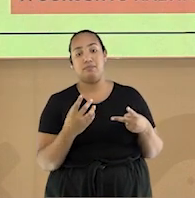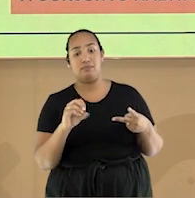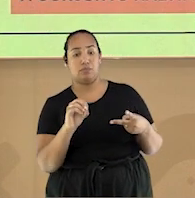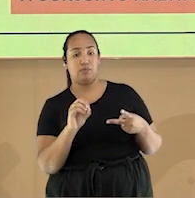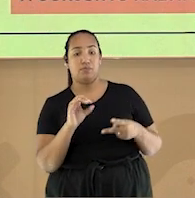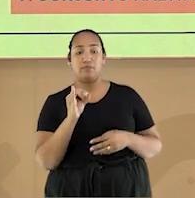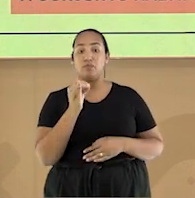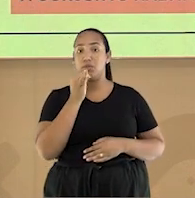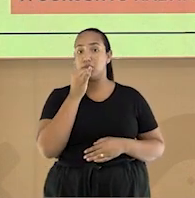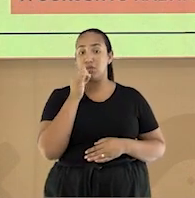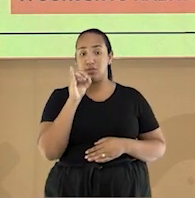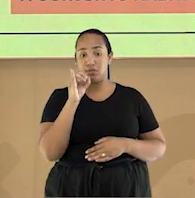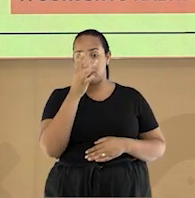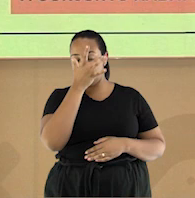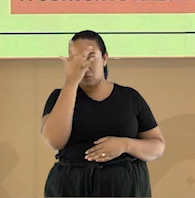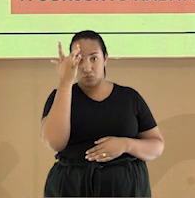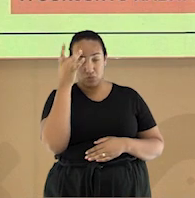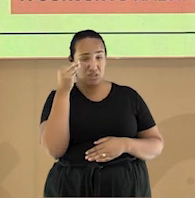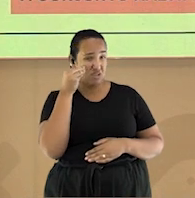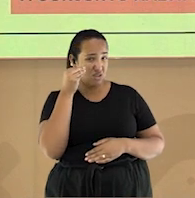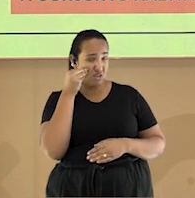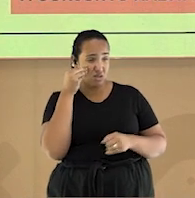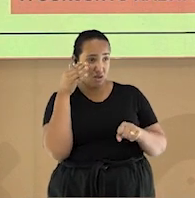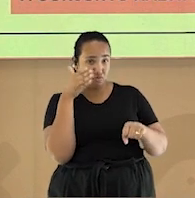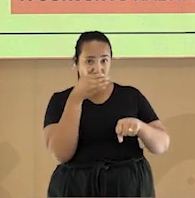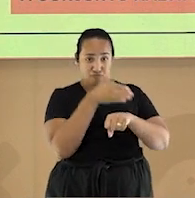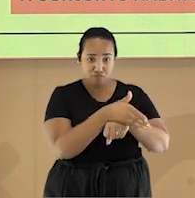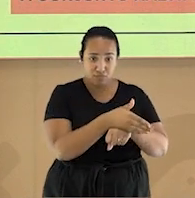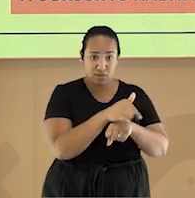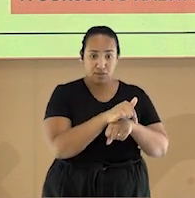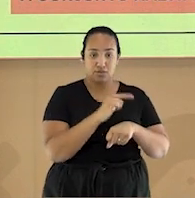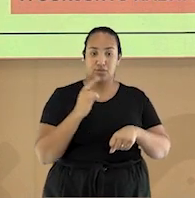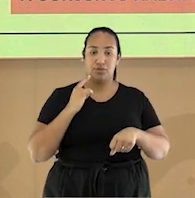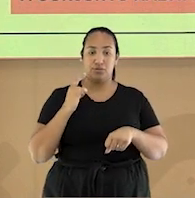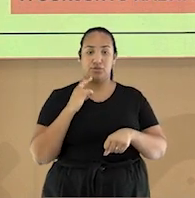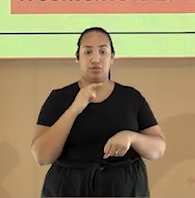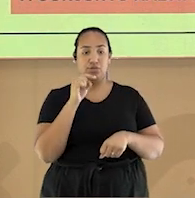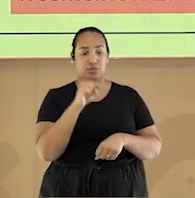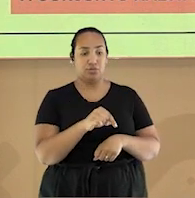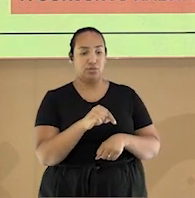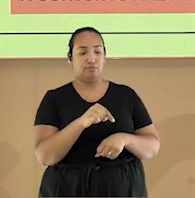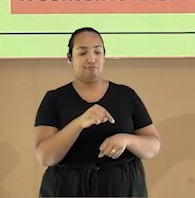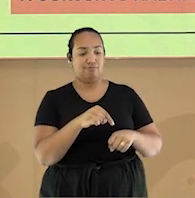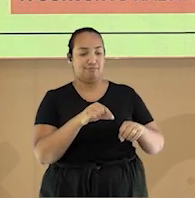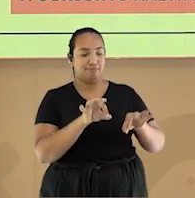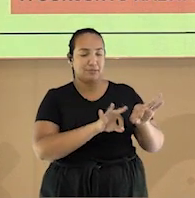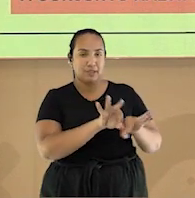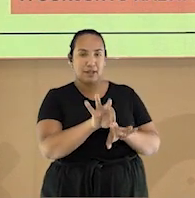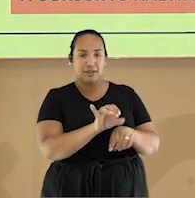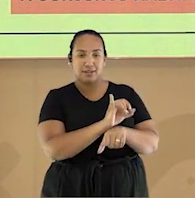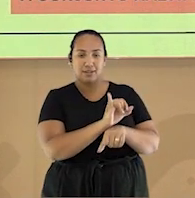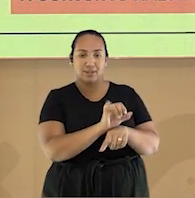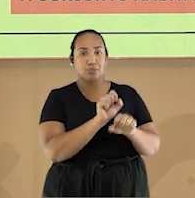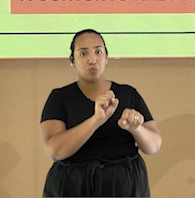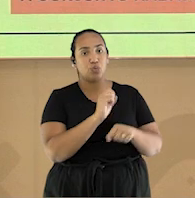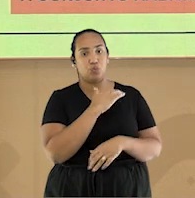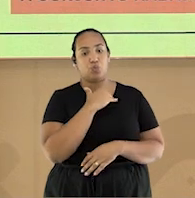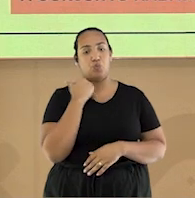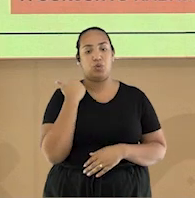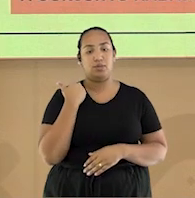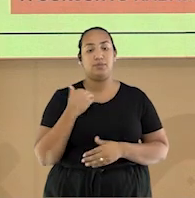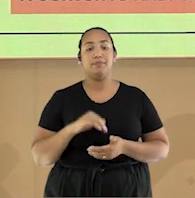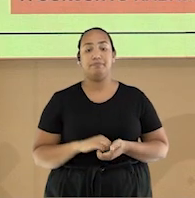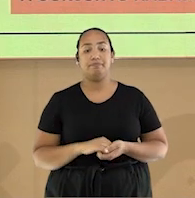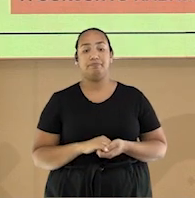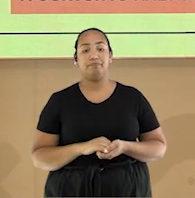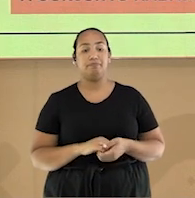quisesse entrar era pego aqui nessa armadilha, altamente ferido ou morto. O terceiro que nós podemos ver aqui